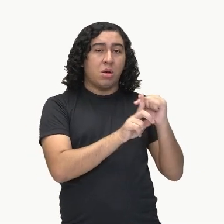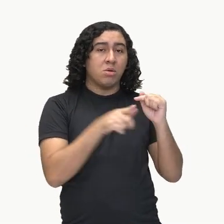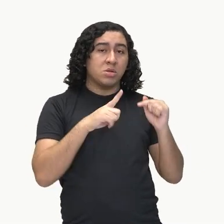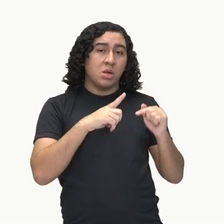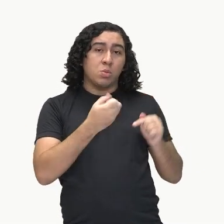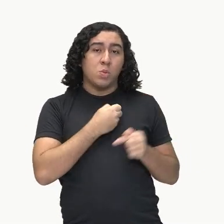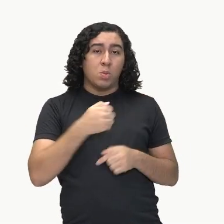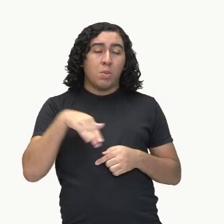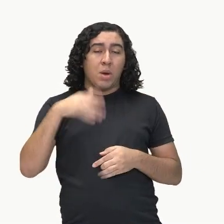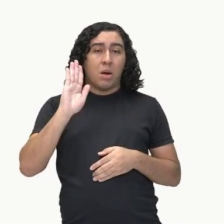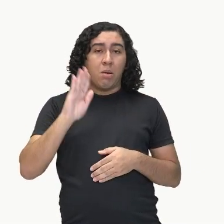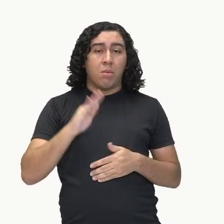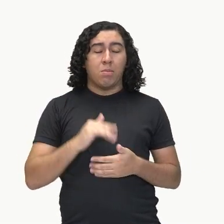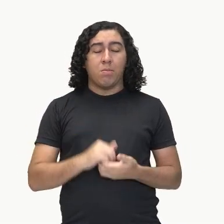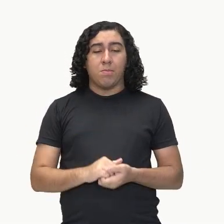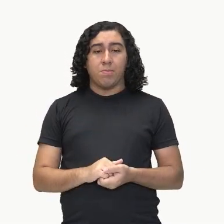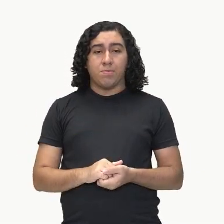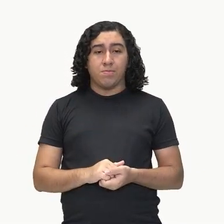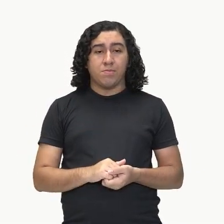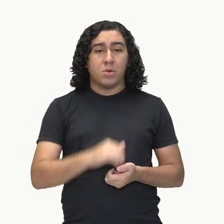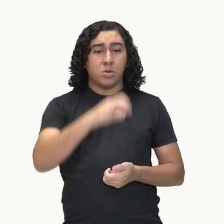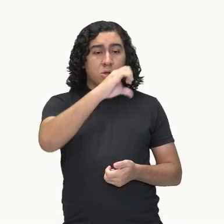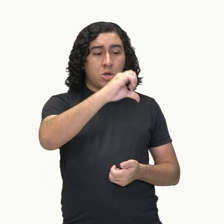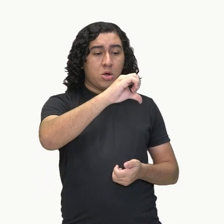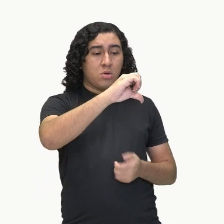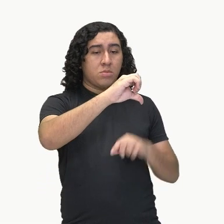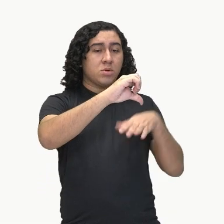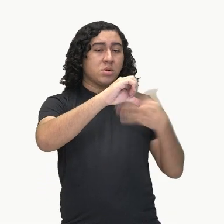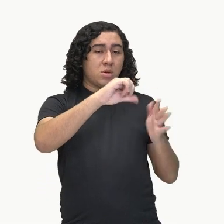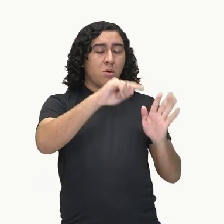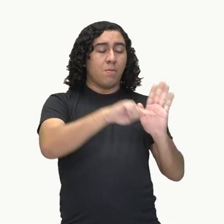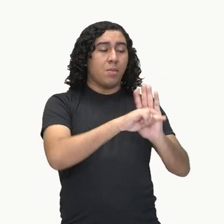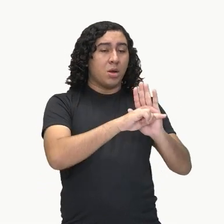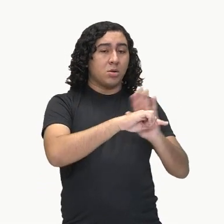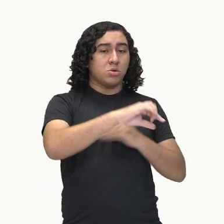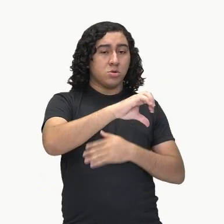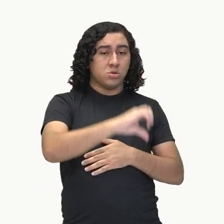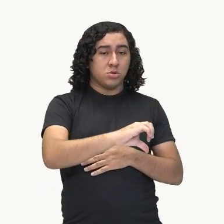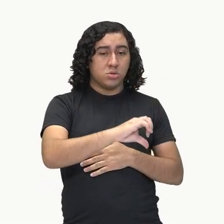do maior número, que no caso é o 9. Então, aqui nós vamos ficar com